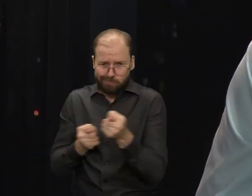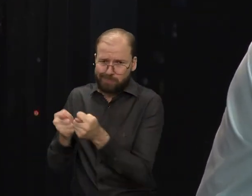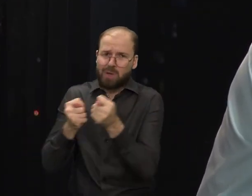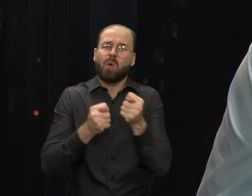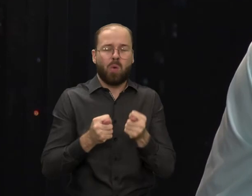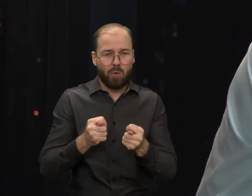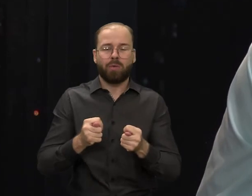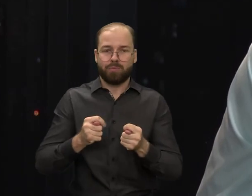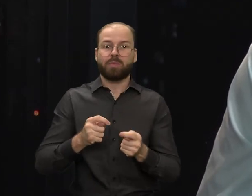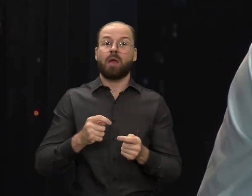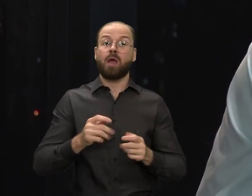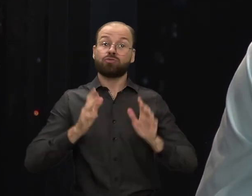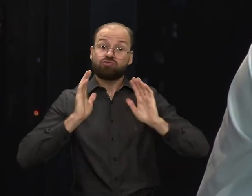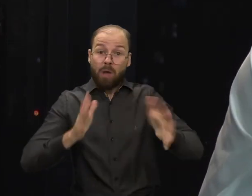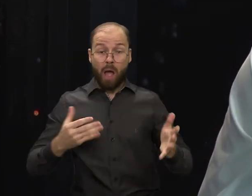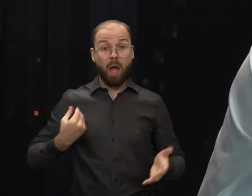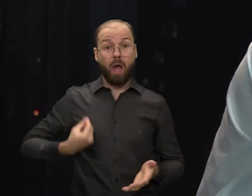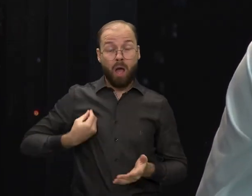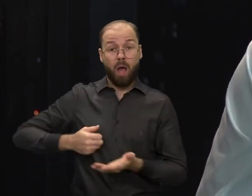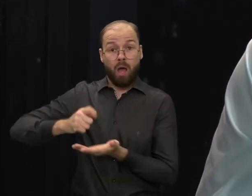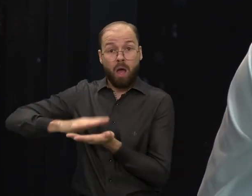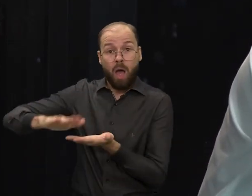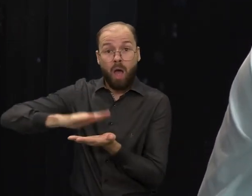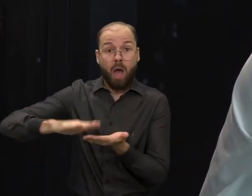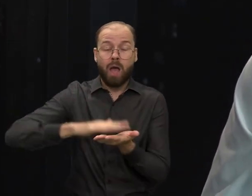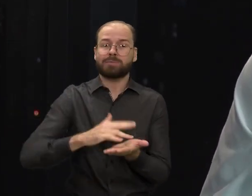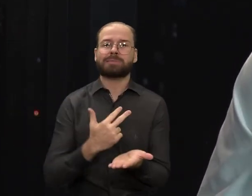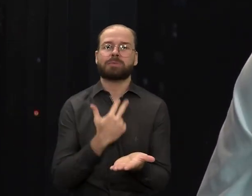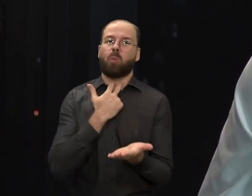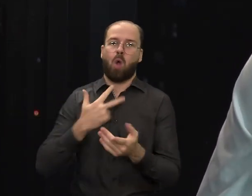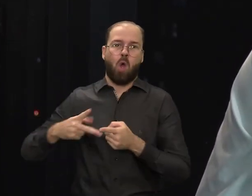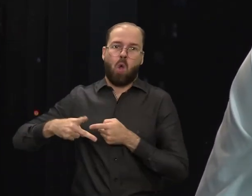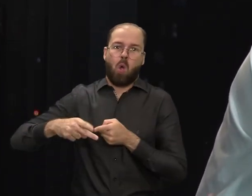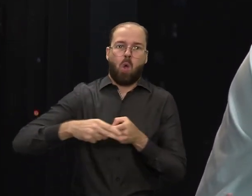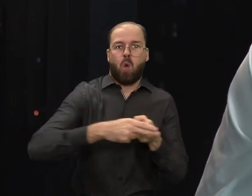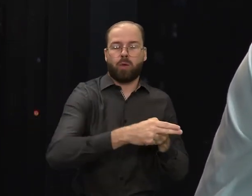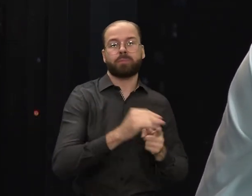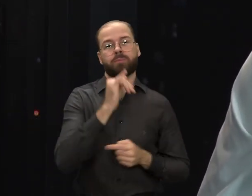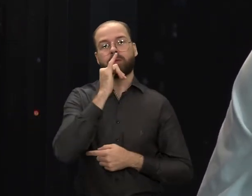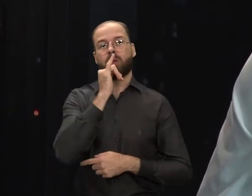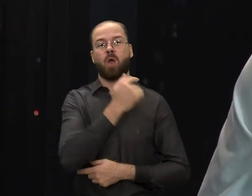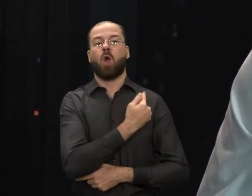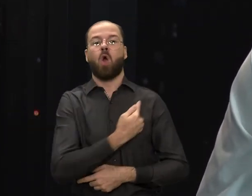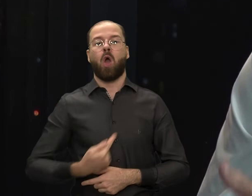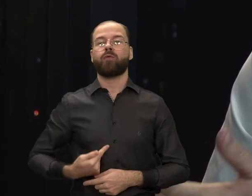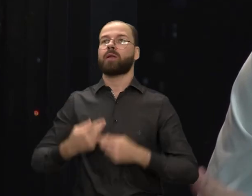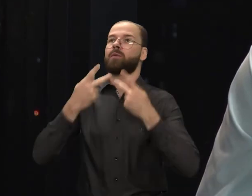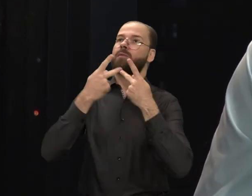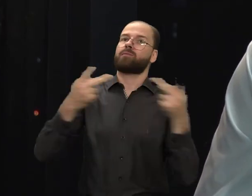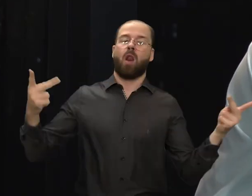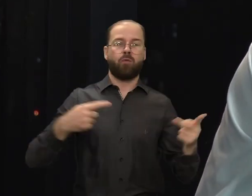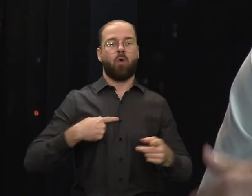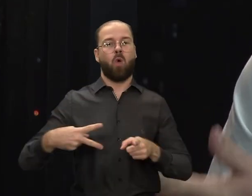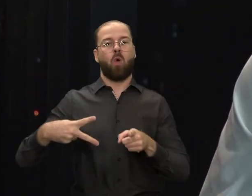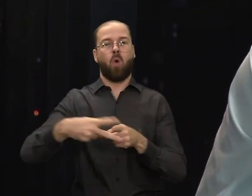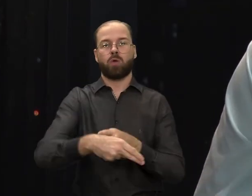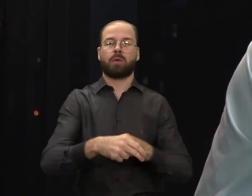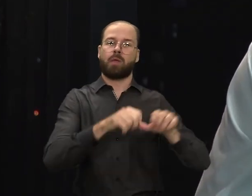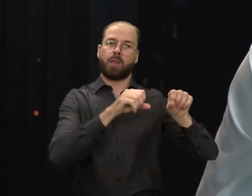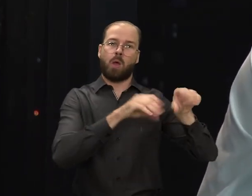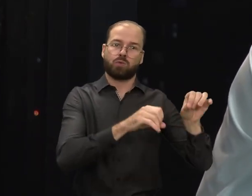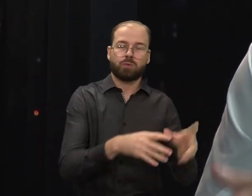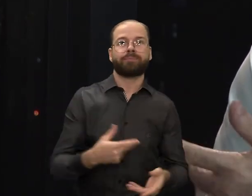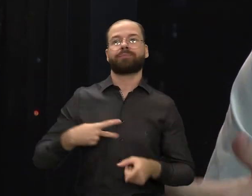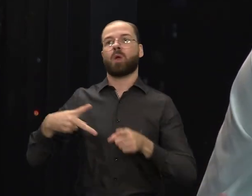é cortado. Quando o governo fala, eu vou cortar gasto, e ele corta educação,